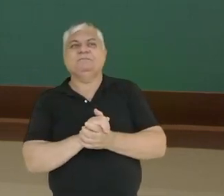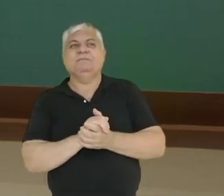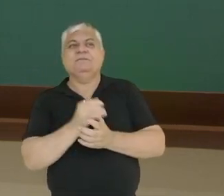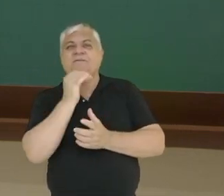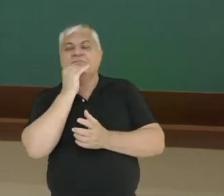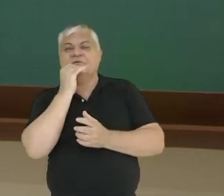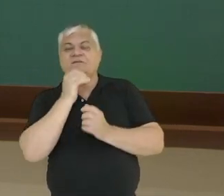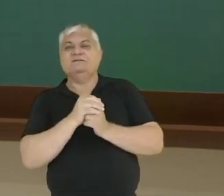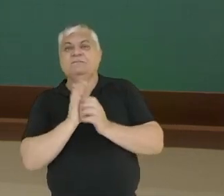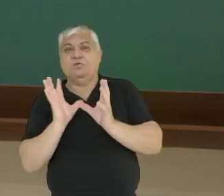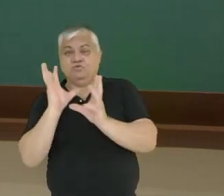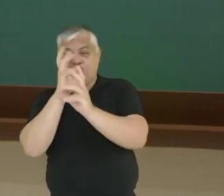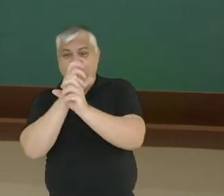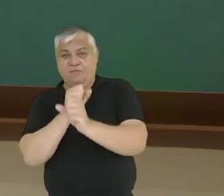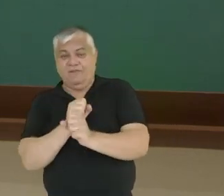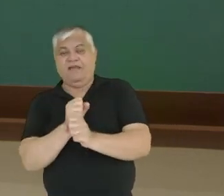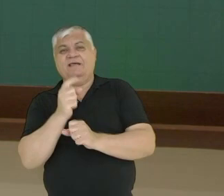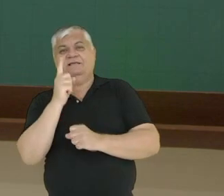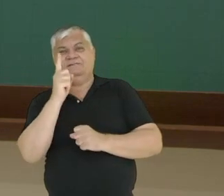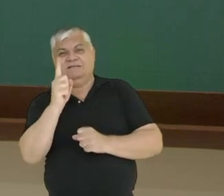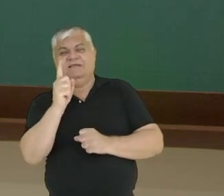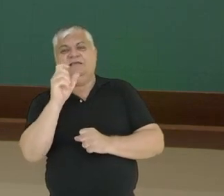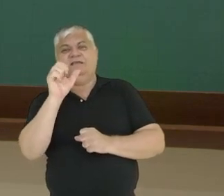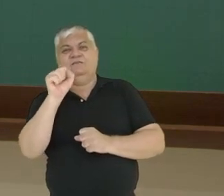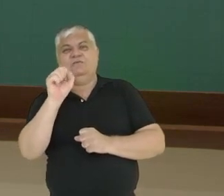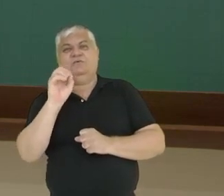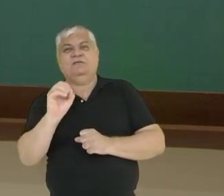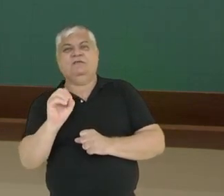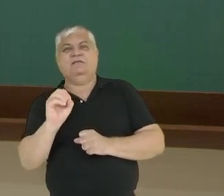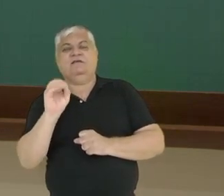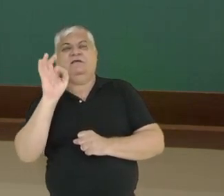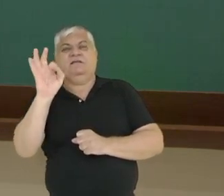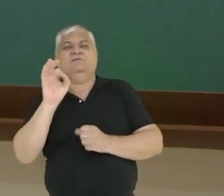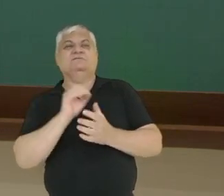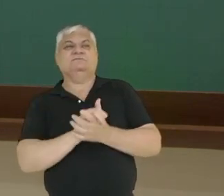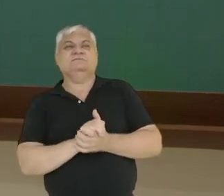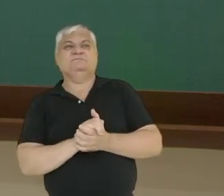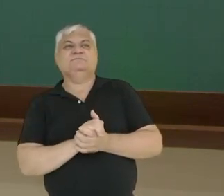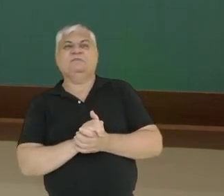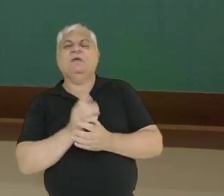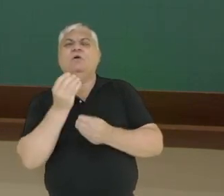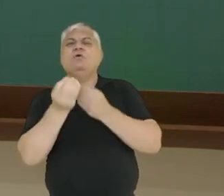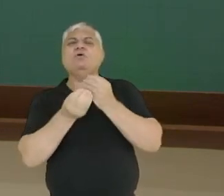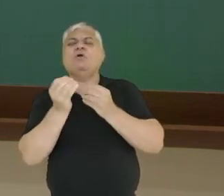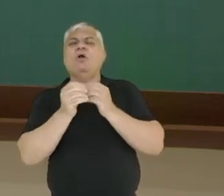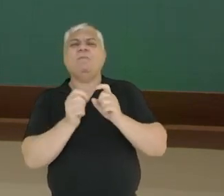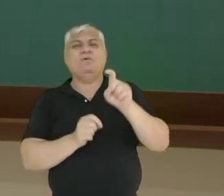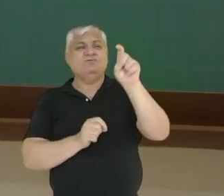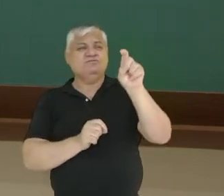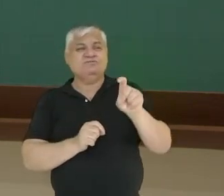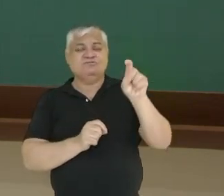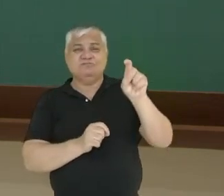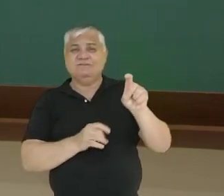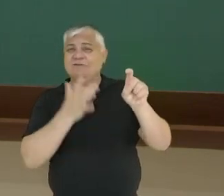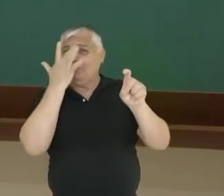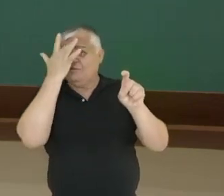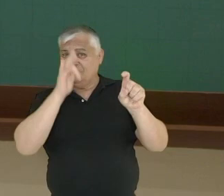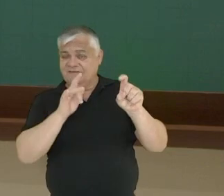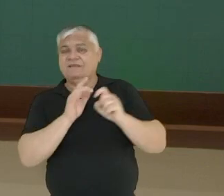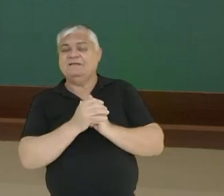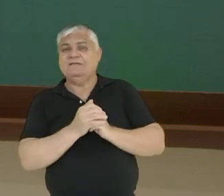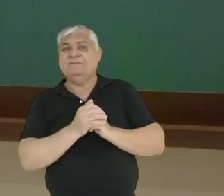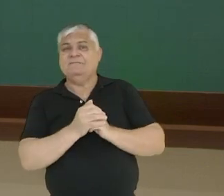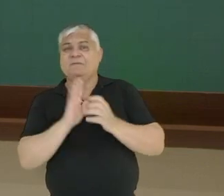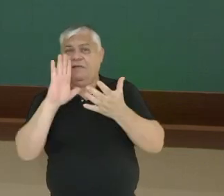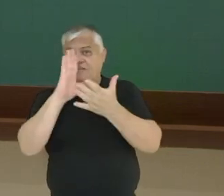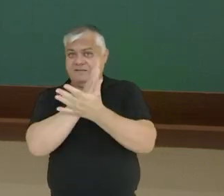soma entre eles é igual a 180 graus. Como o que eu quero encontrar é o valor de